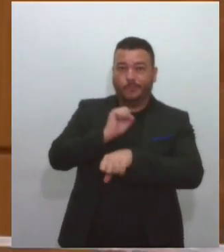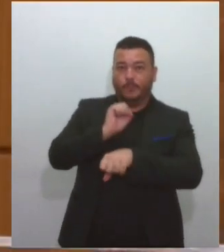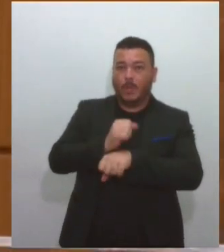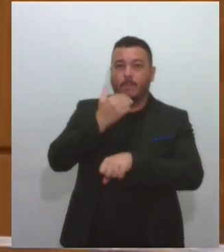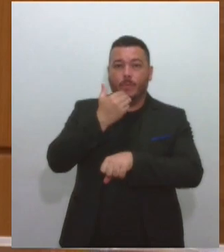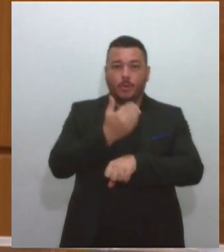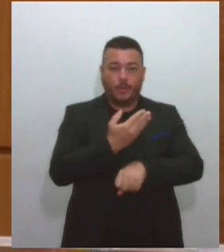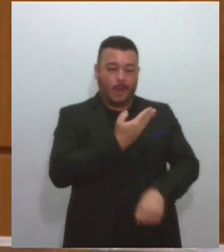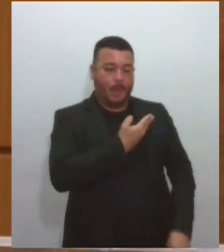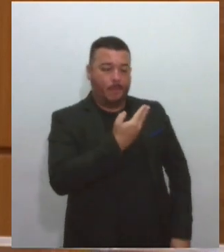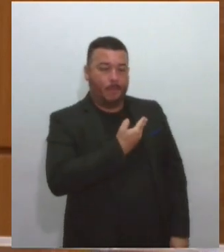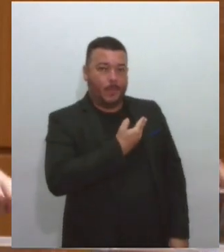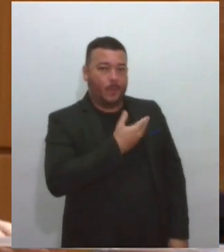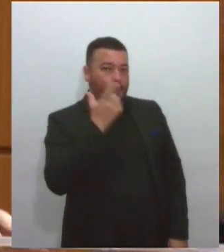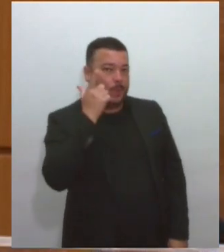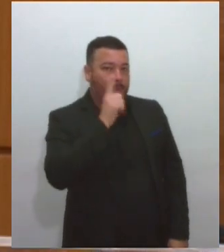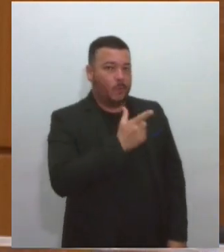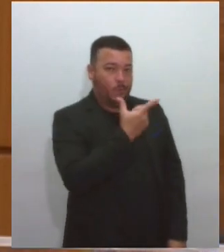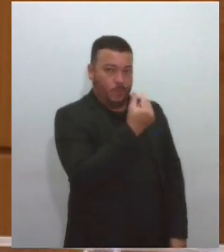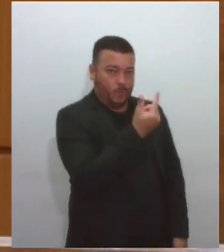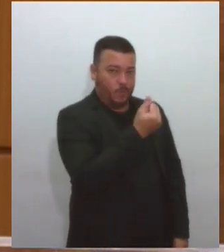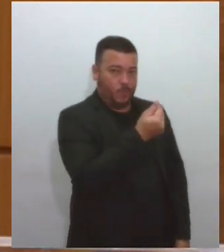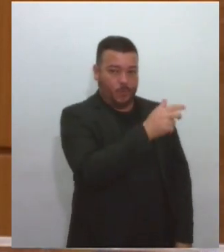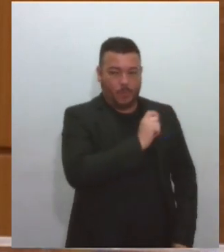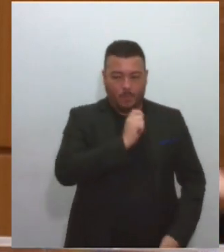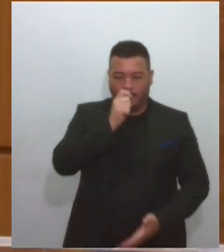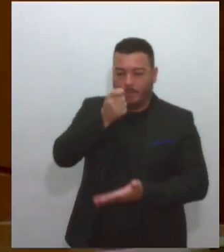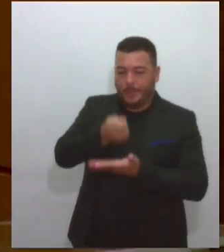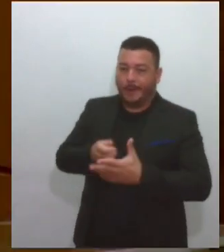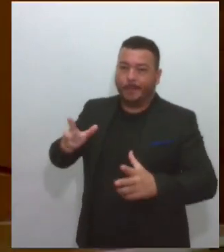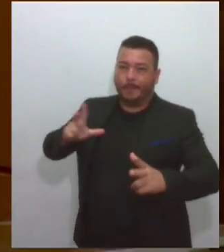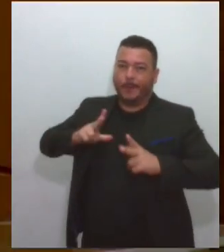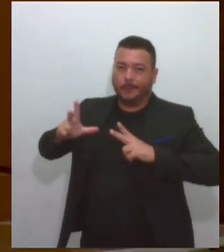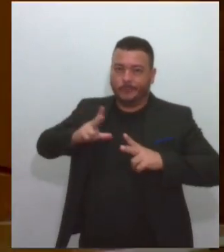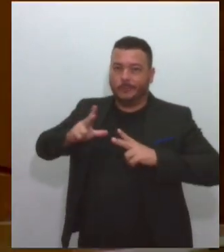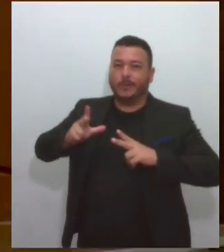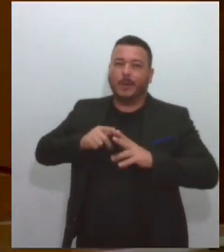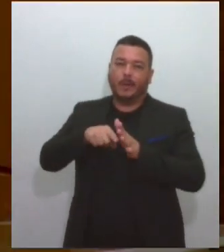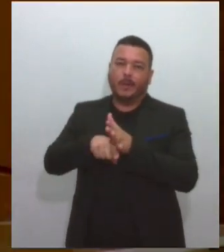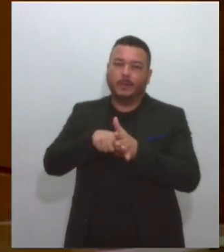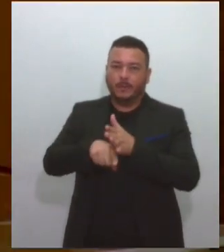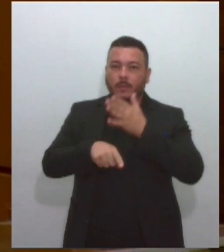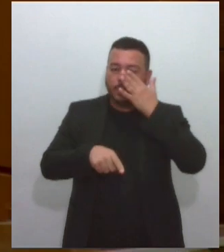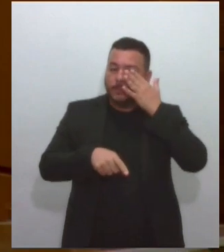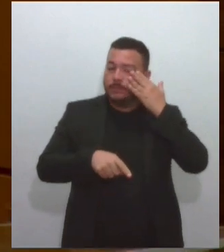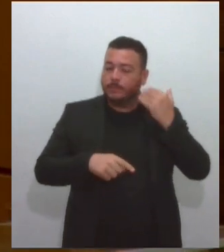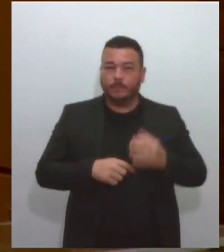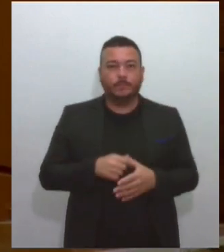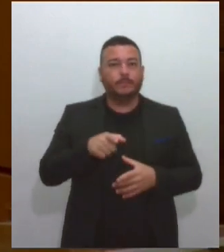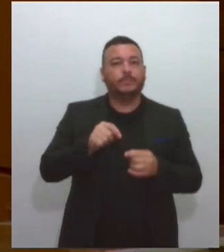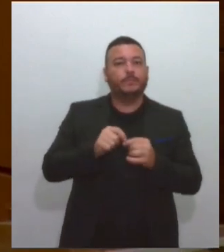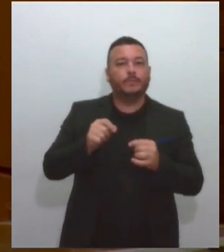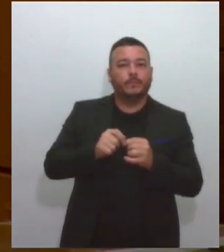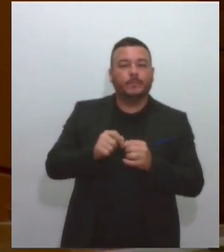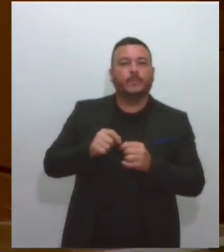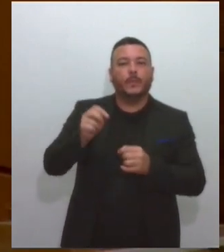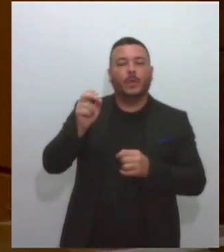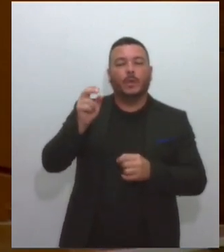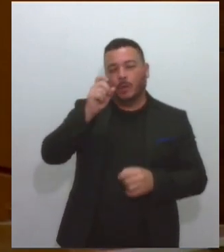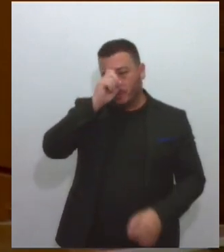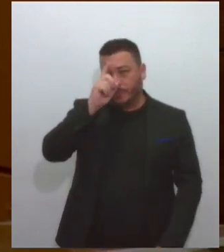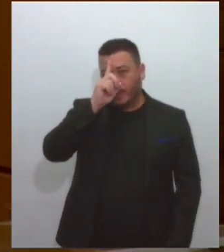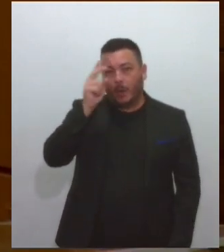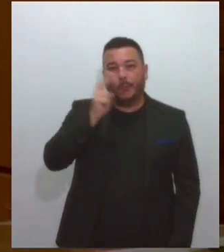para conseguir, de forma particular, a realização do exame. Ela faz tratamento no Hospital de Urgência de Sergipe, no Hospital